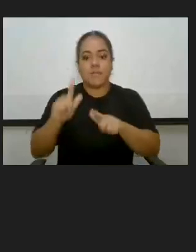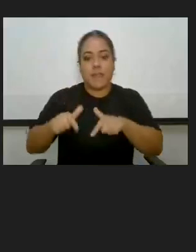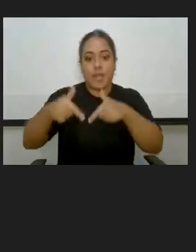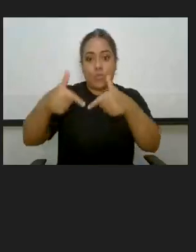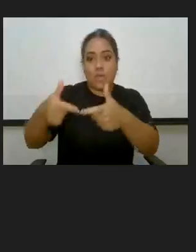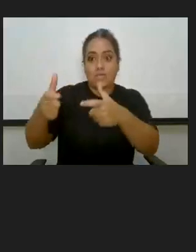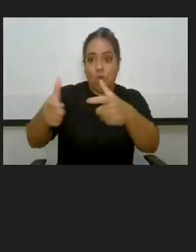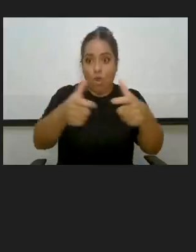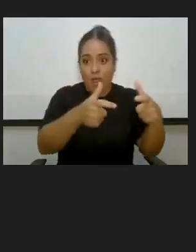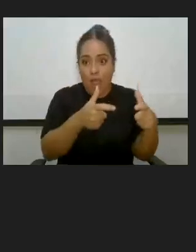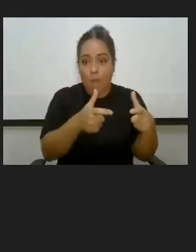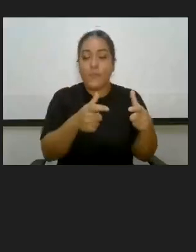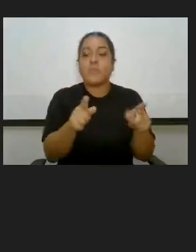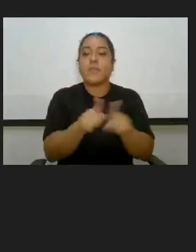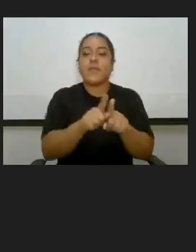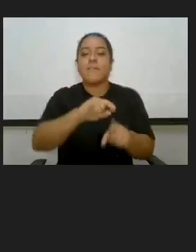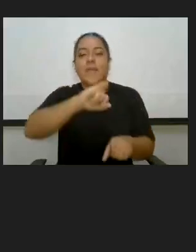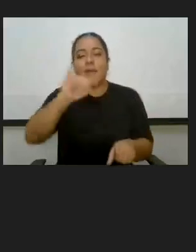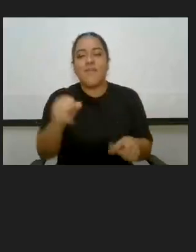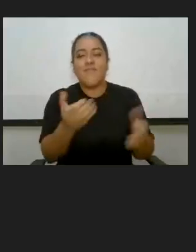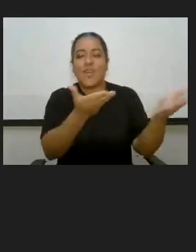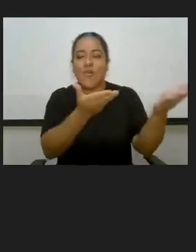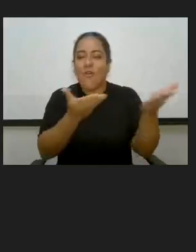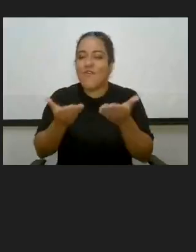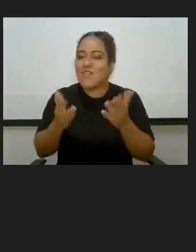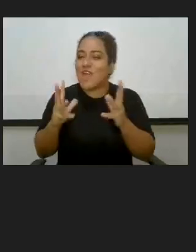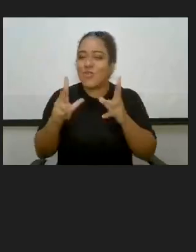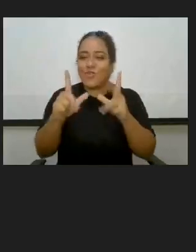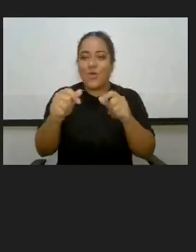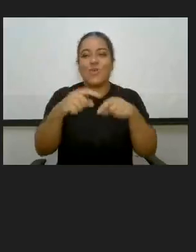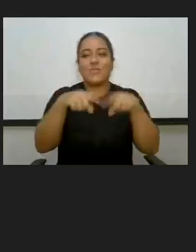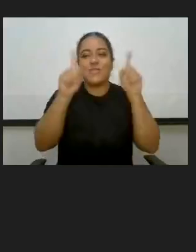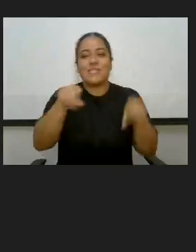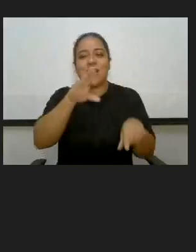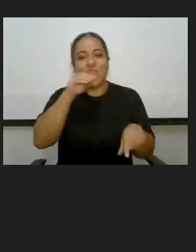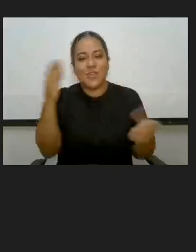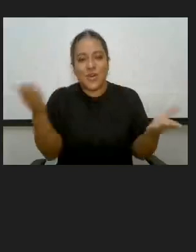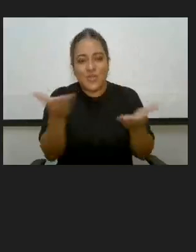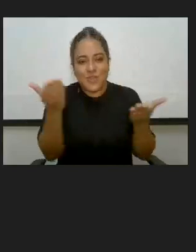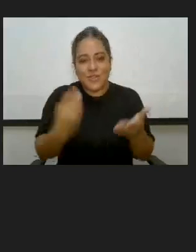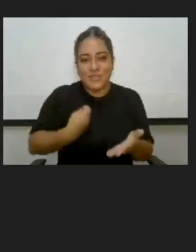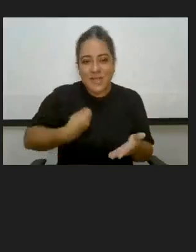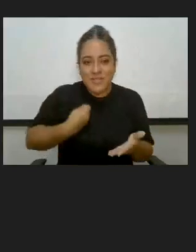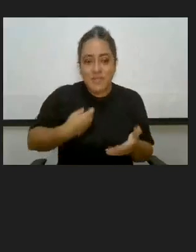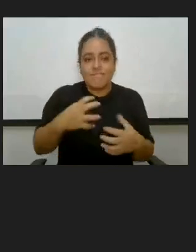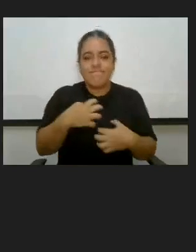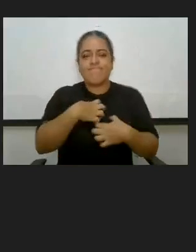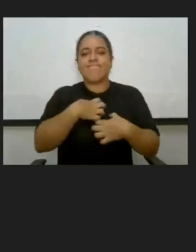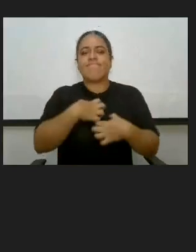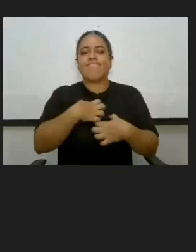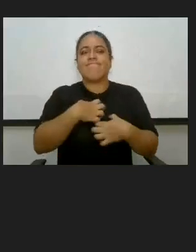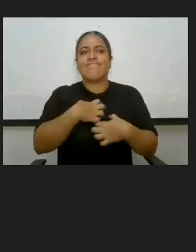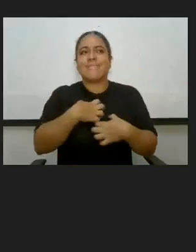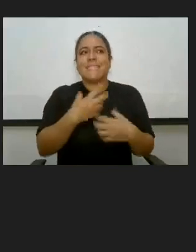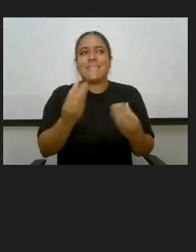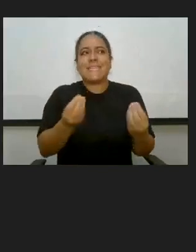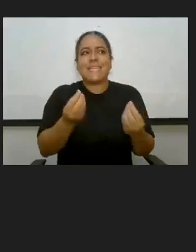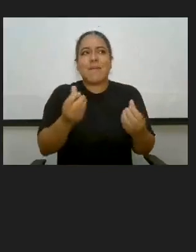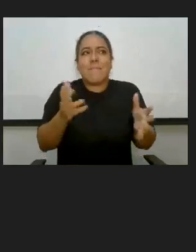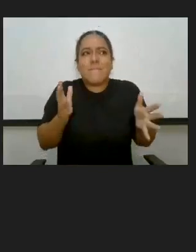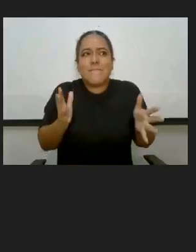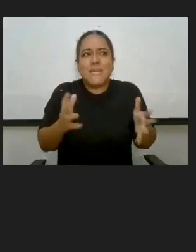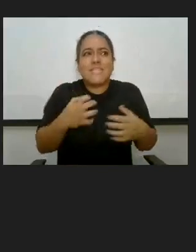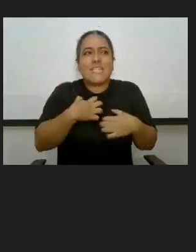locais. E já aproveito para convidar todos os servidores que estão participando aqui hoje, que se sentirem motivados